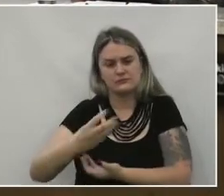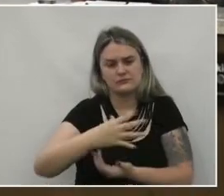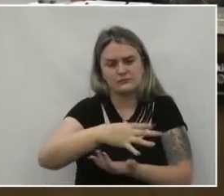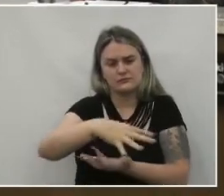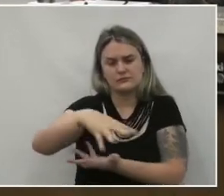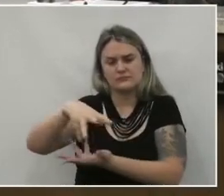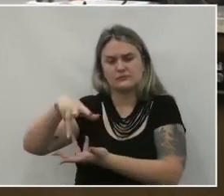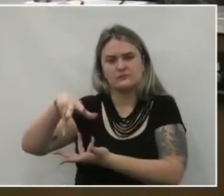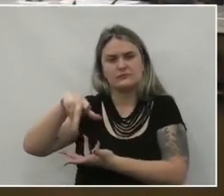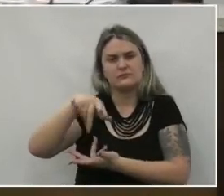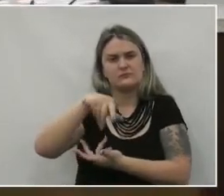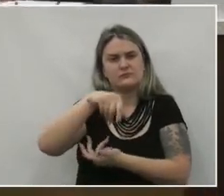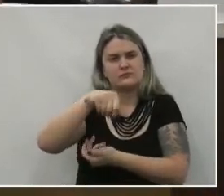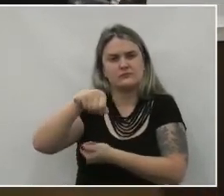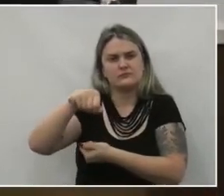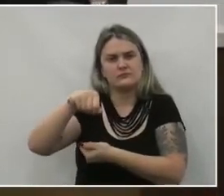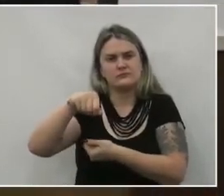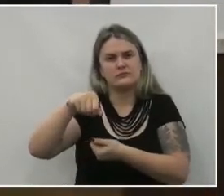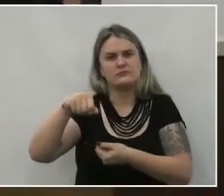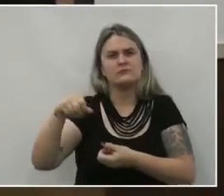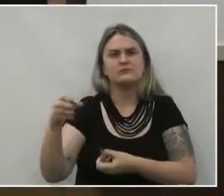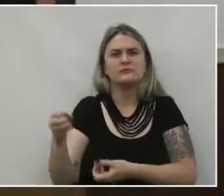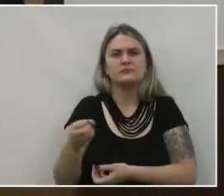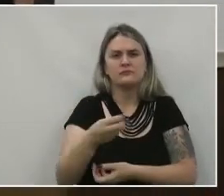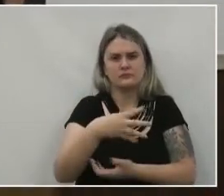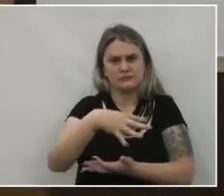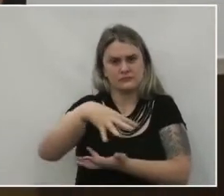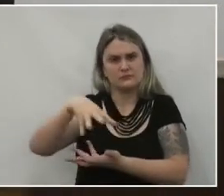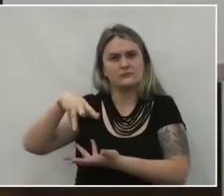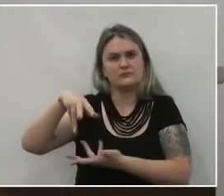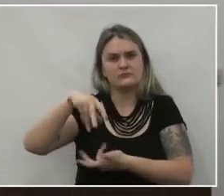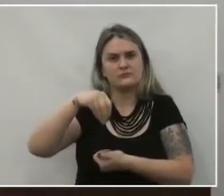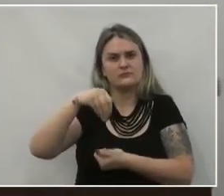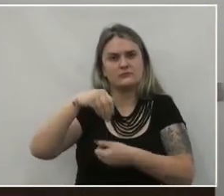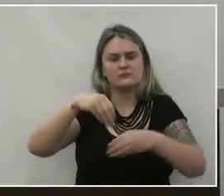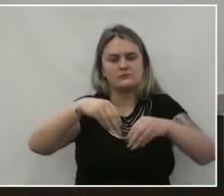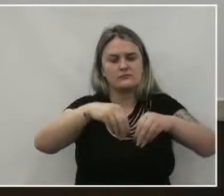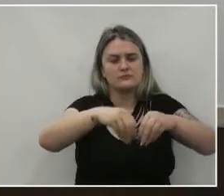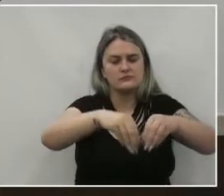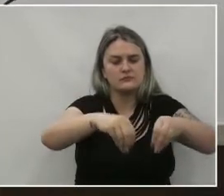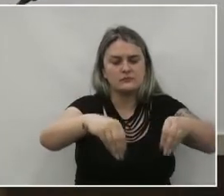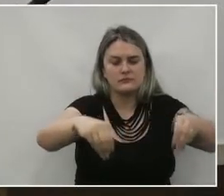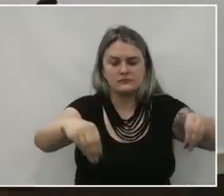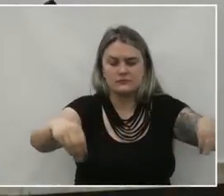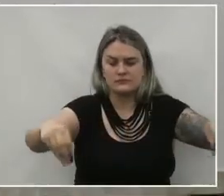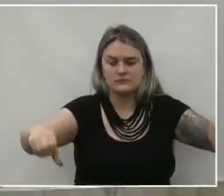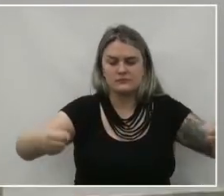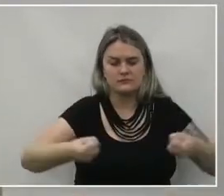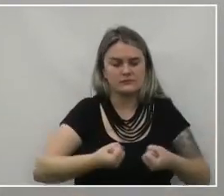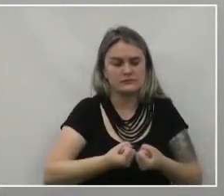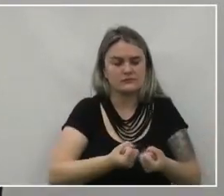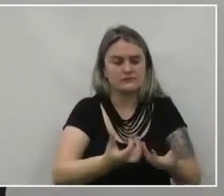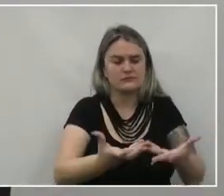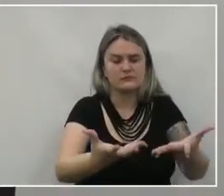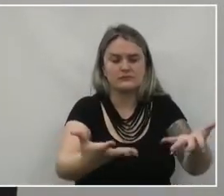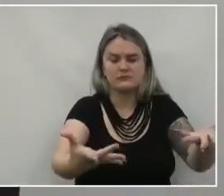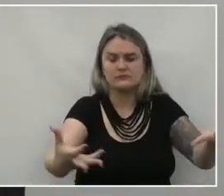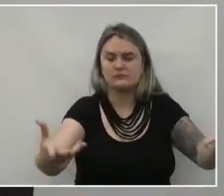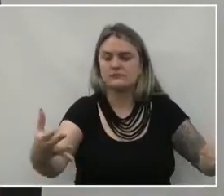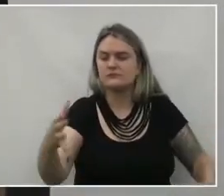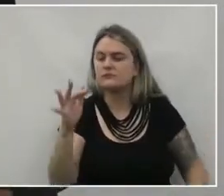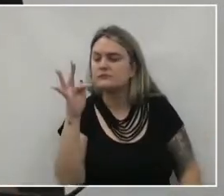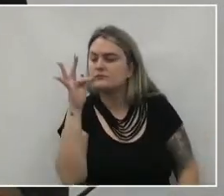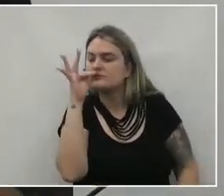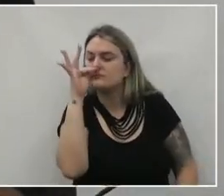Fulguras ao Brasil farão da América Iluminado ao sol do novo mundo Do que a